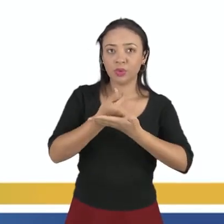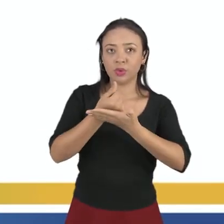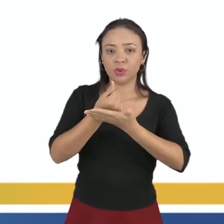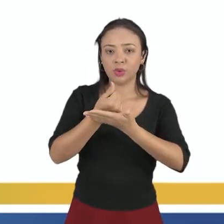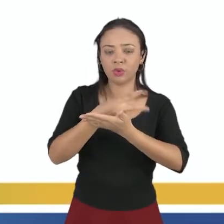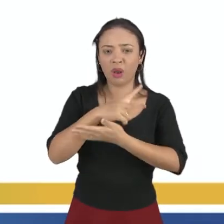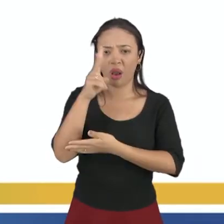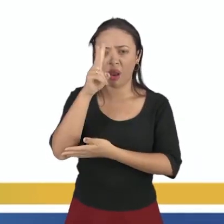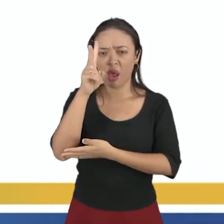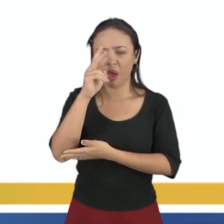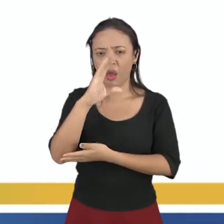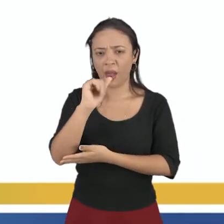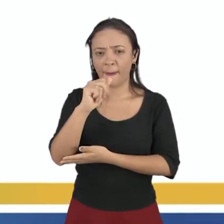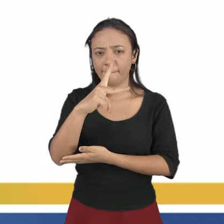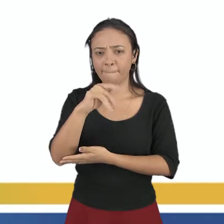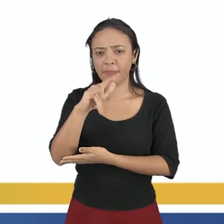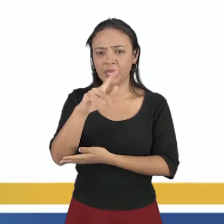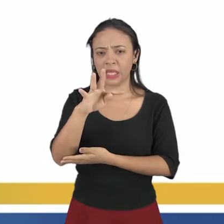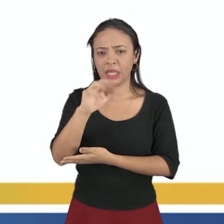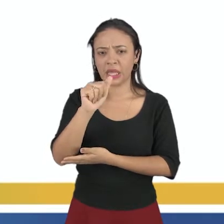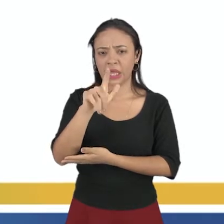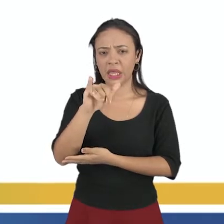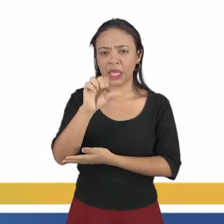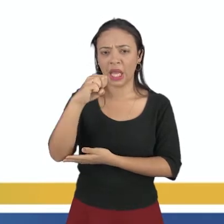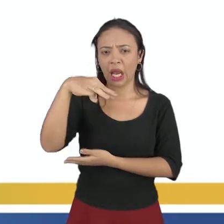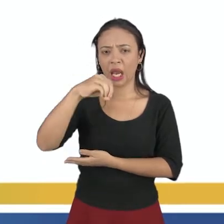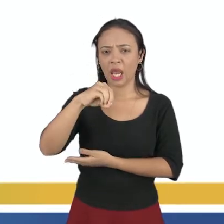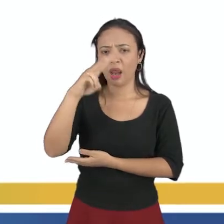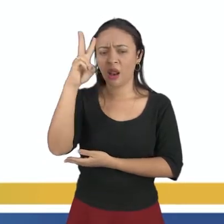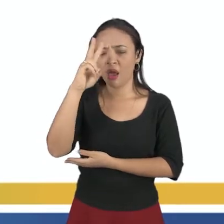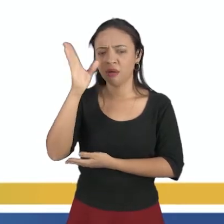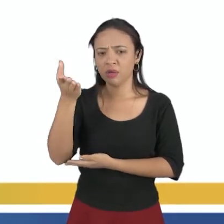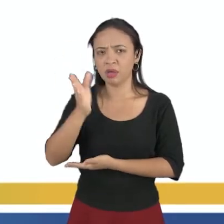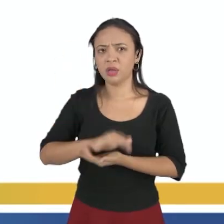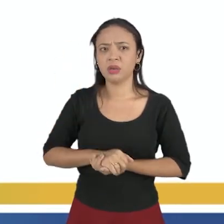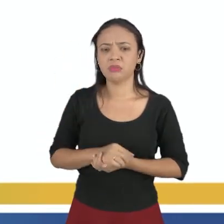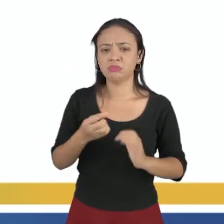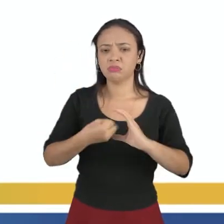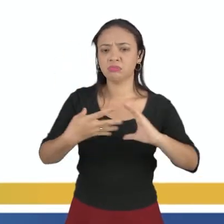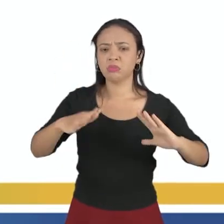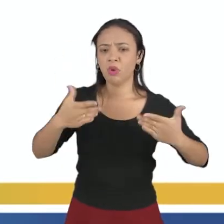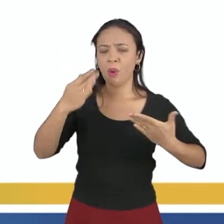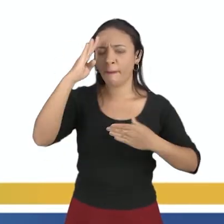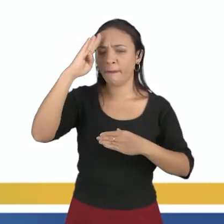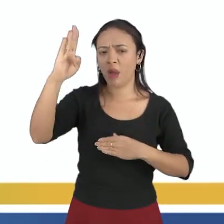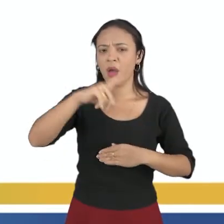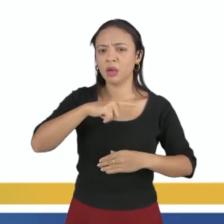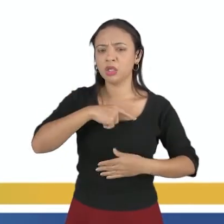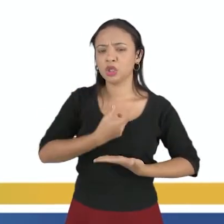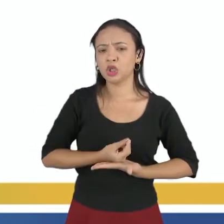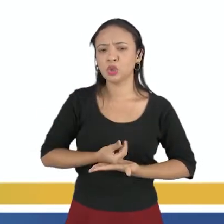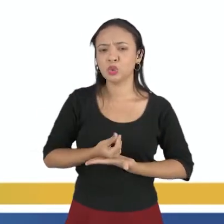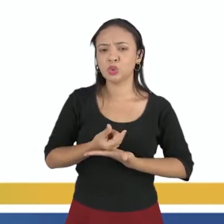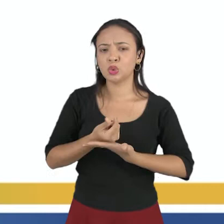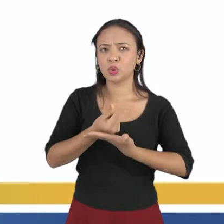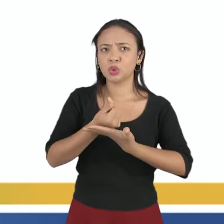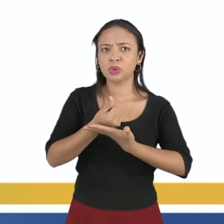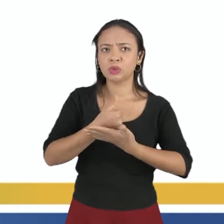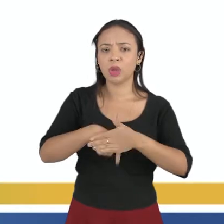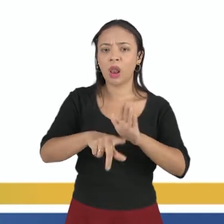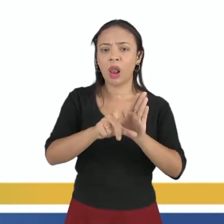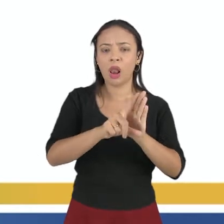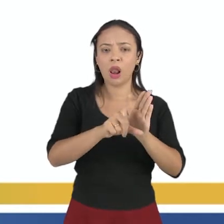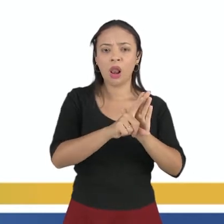do capitalismo, que nós já falamos, já estudamos sobre capitalismo? Quais eram as características principais do capitalismo? Lei